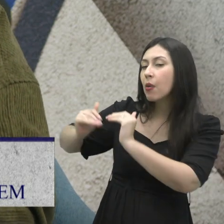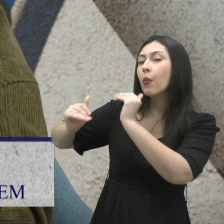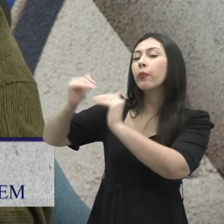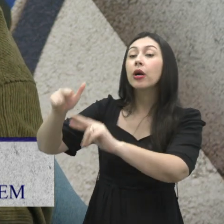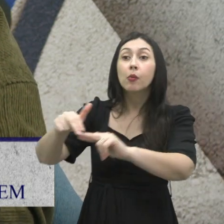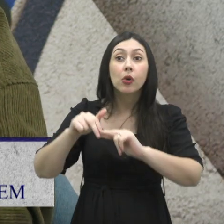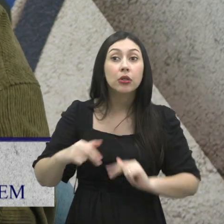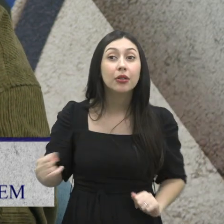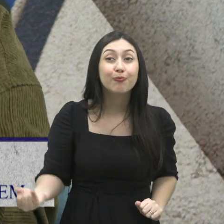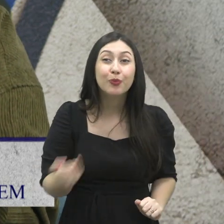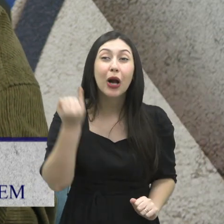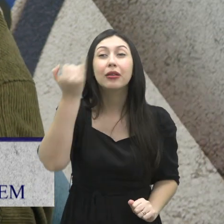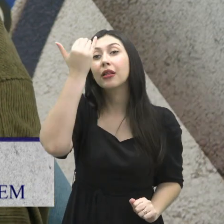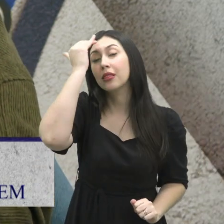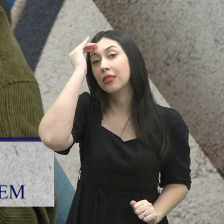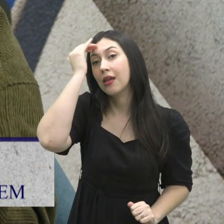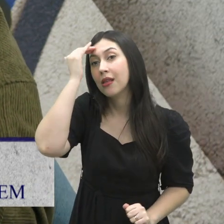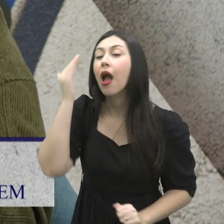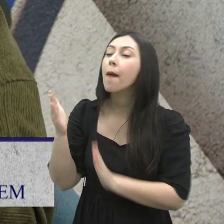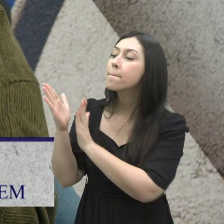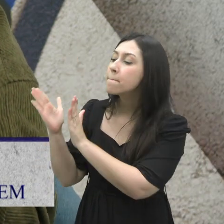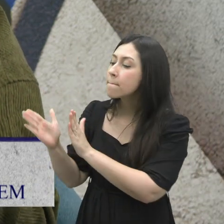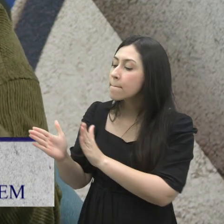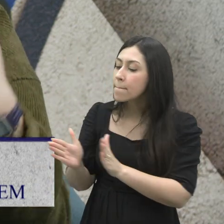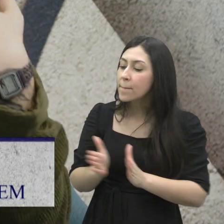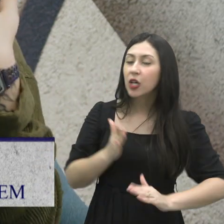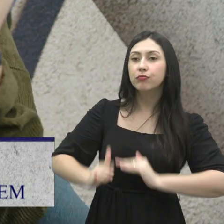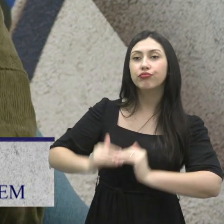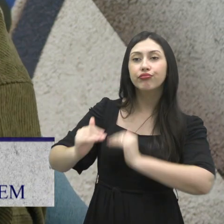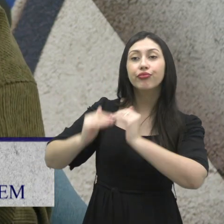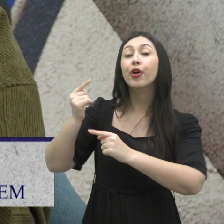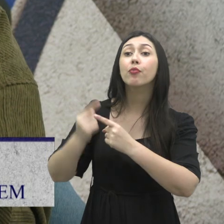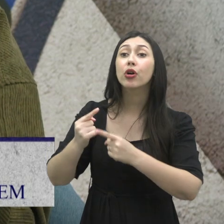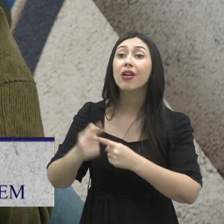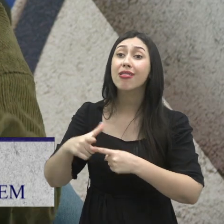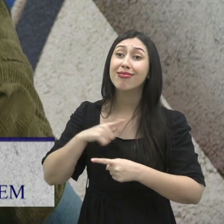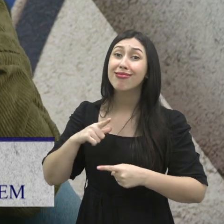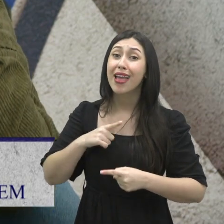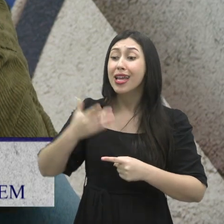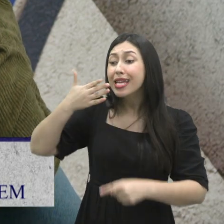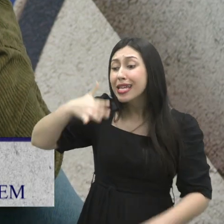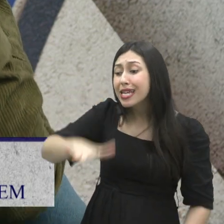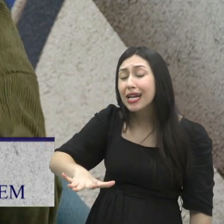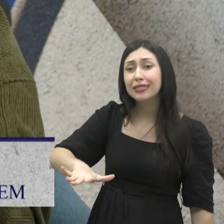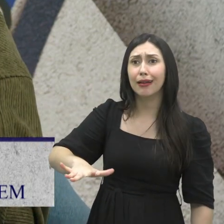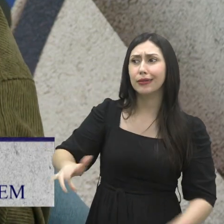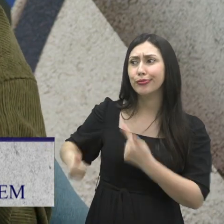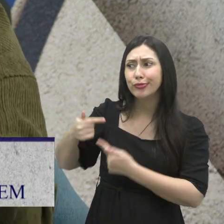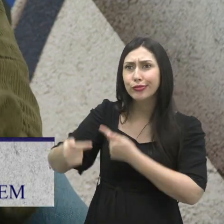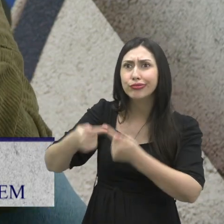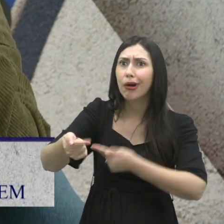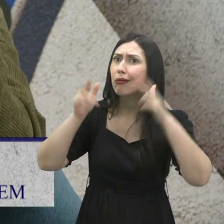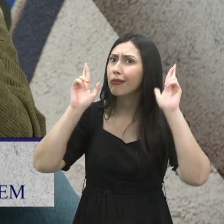gente entender esse processo de desenvolvimento. Porque, querendo ou não, a gente vai lidar com uma criança dentro da sala de aula que é de uma geração muito